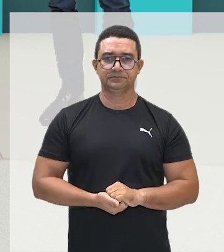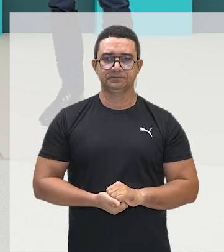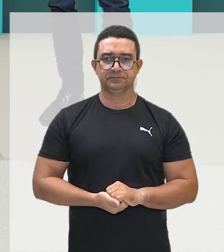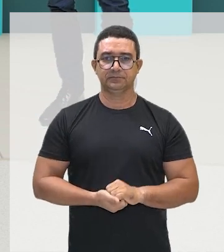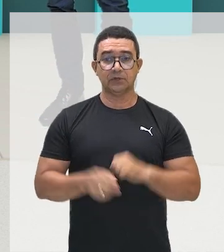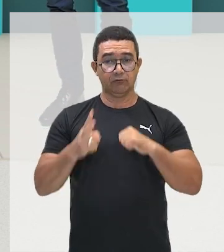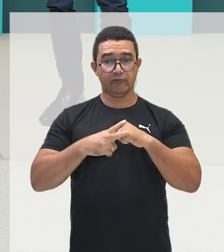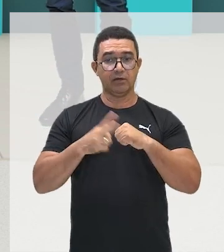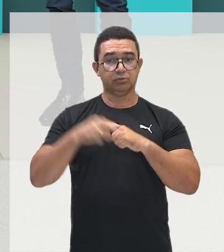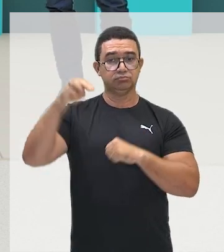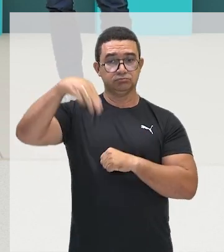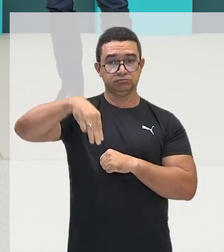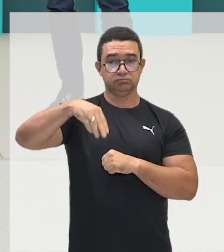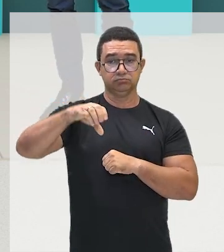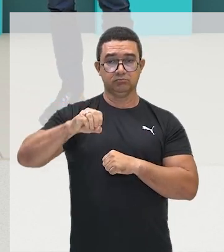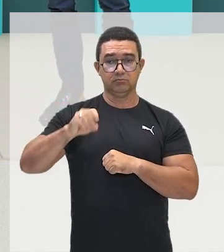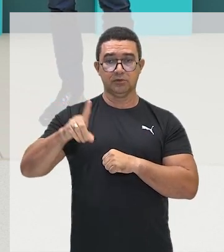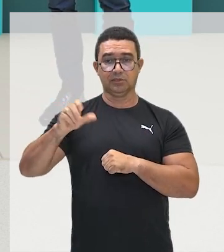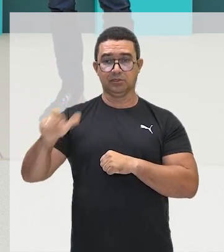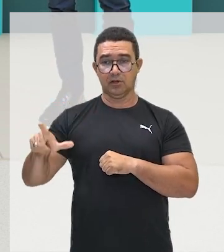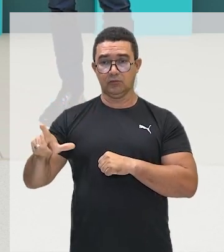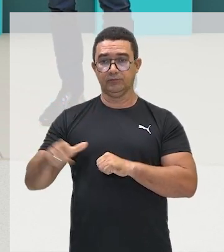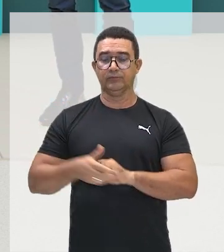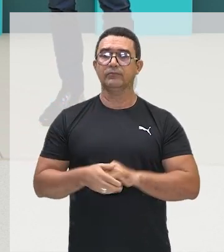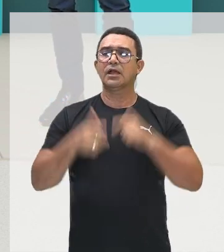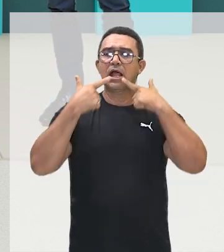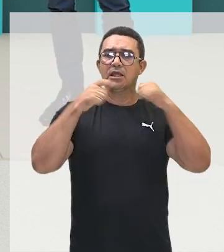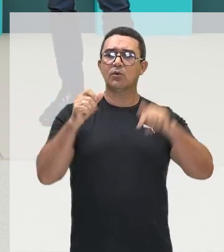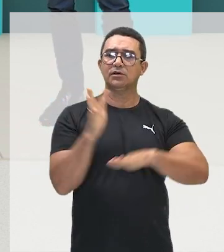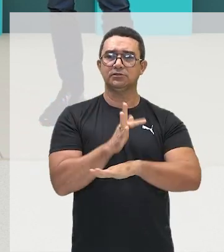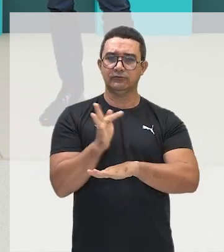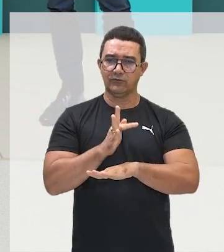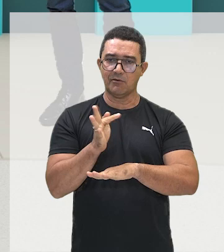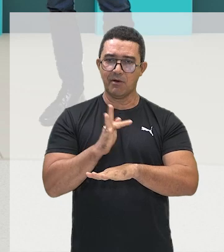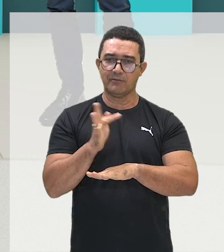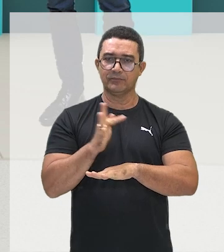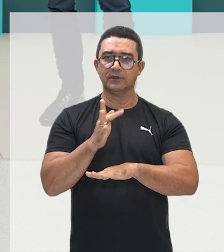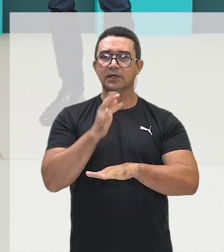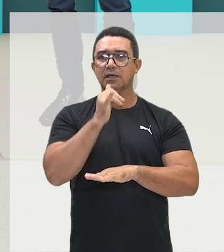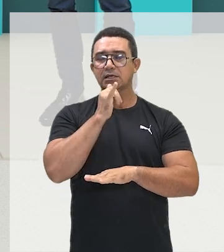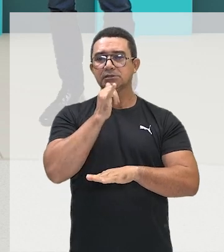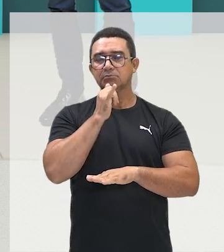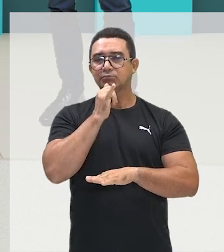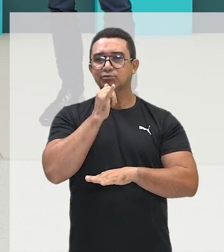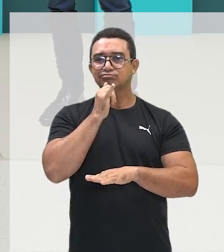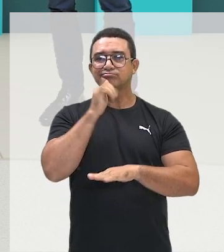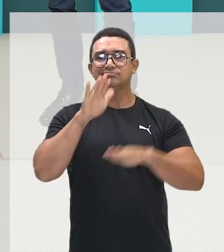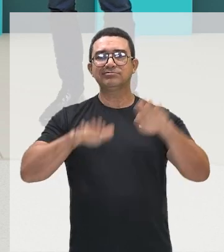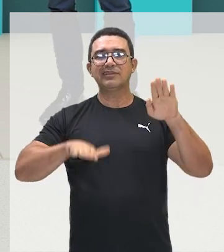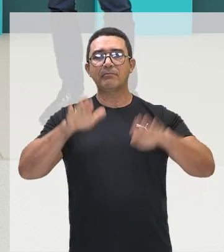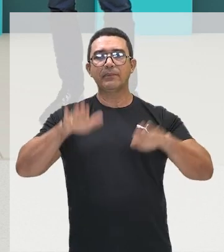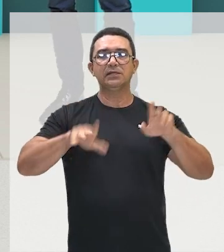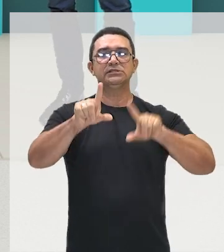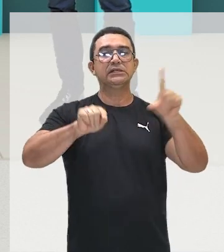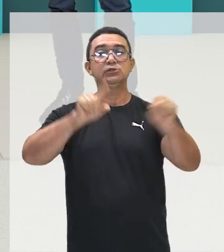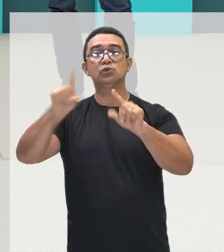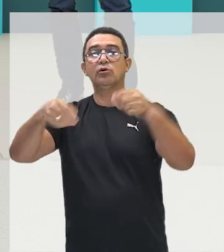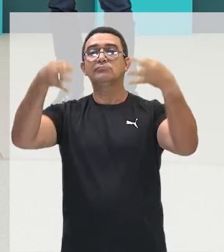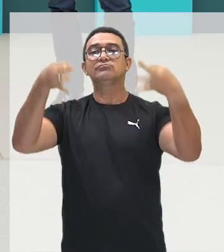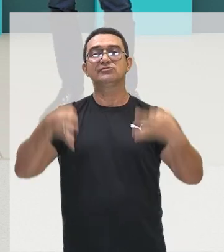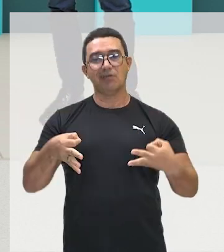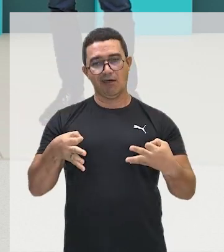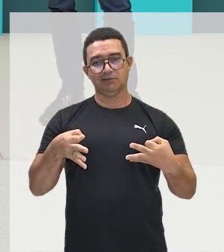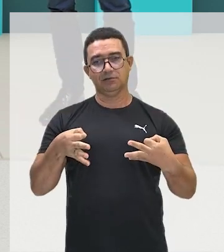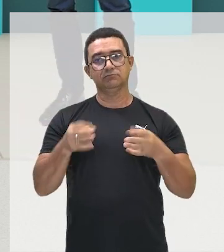são verbos modais. Então, a linguagem formal passa muito aí pela escolha correta dessas